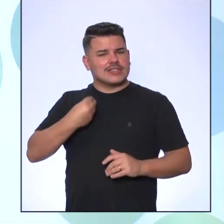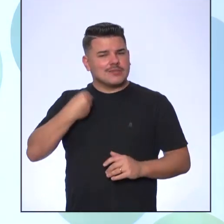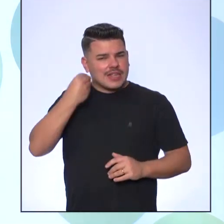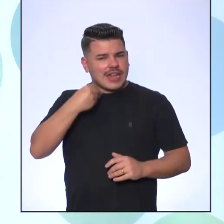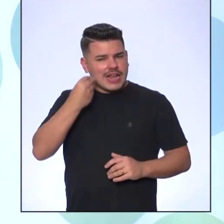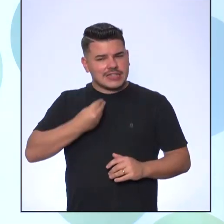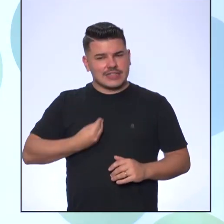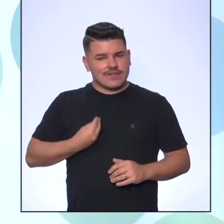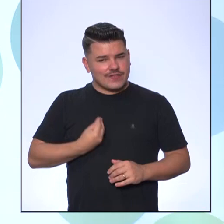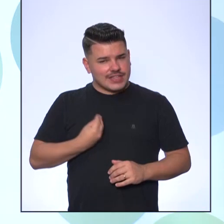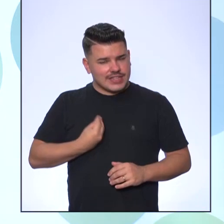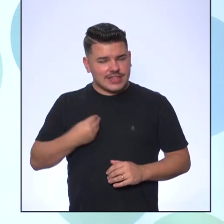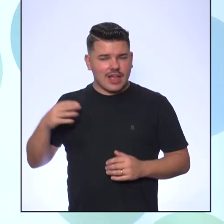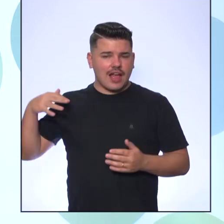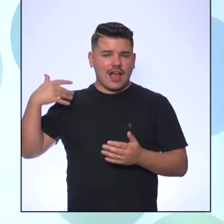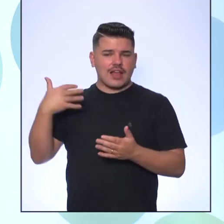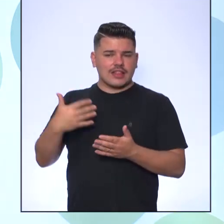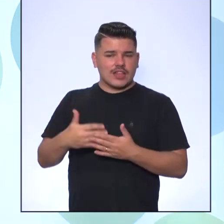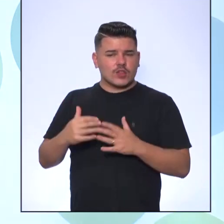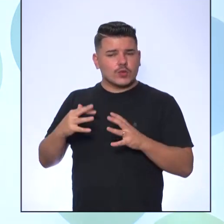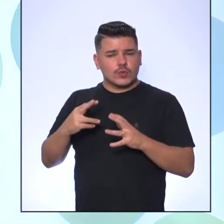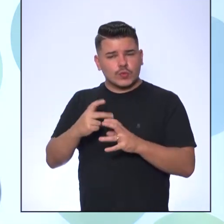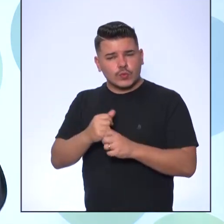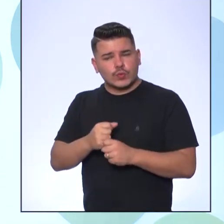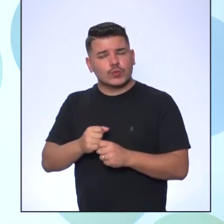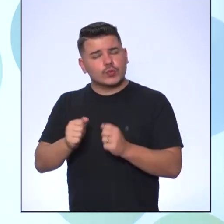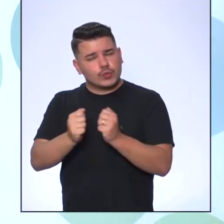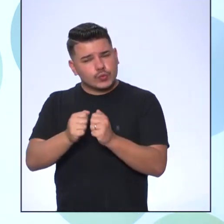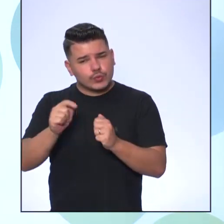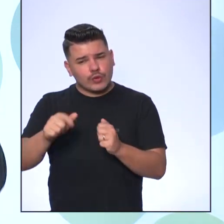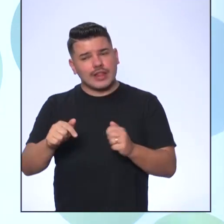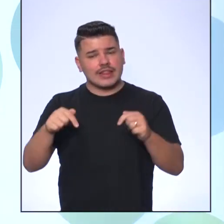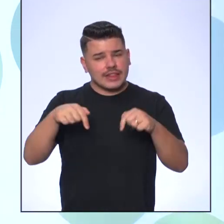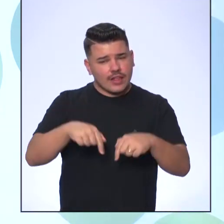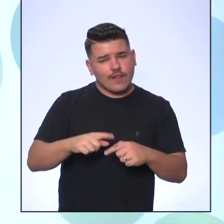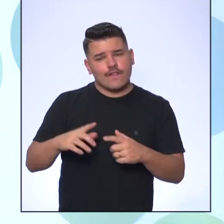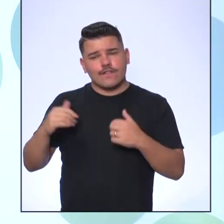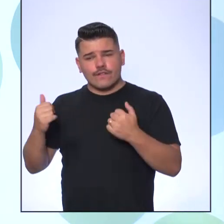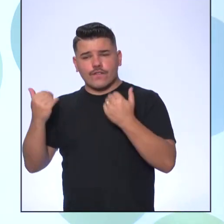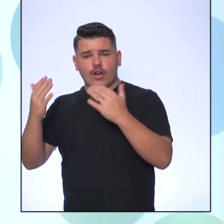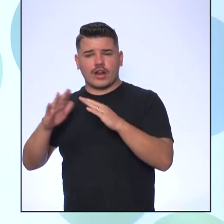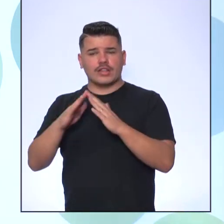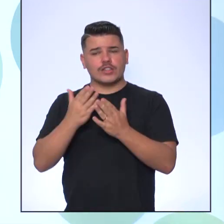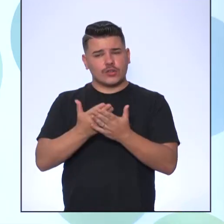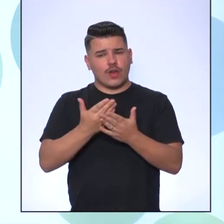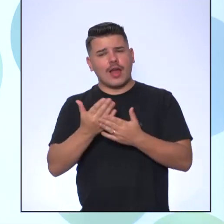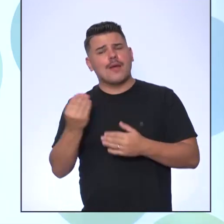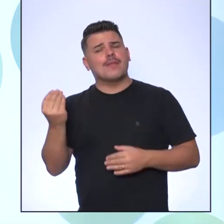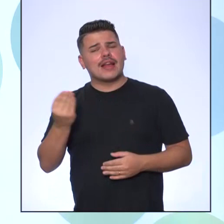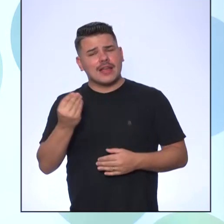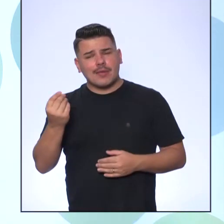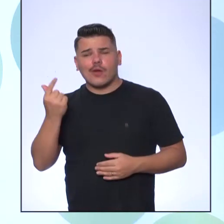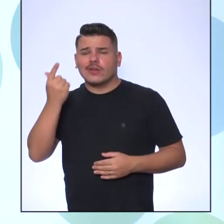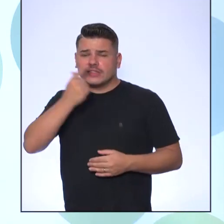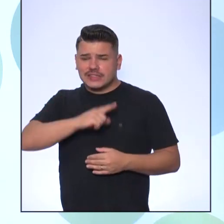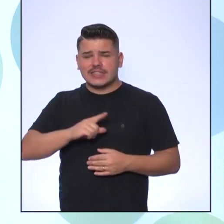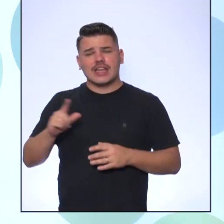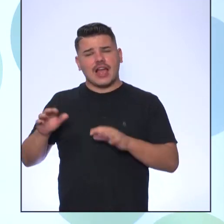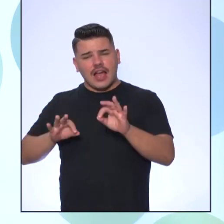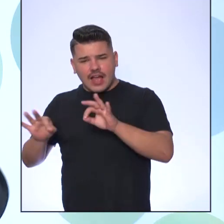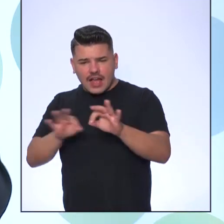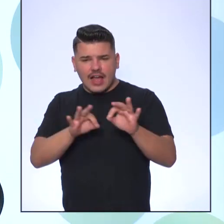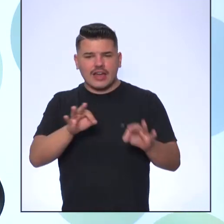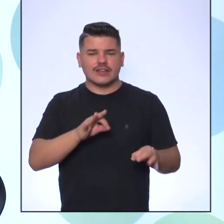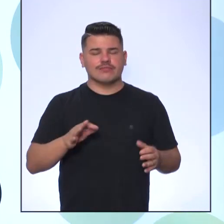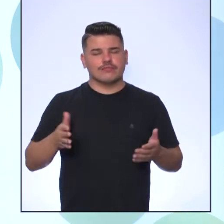as suas experiências adquiridas e conhecimentos dentro e fora da escola para resolver questões